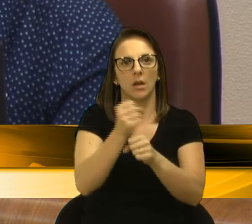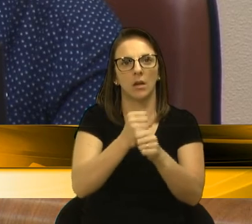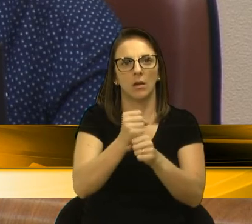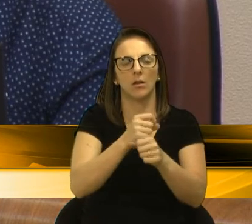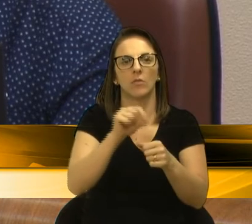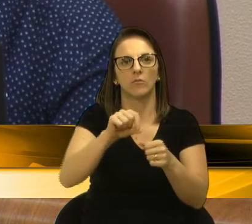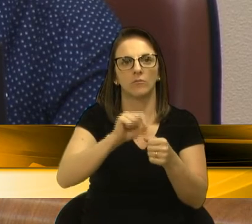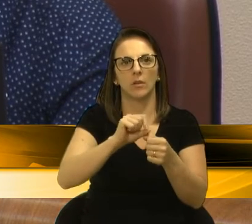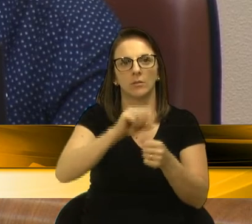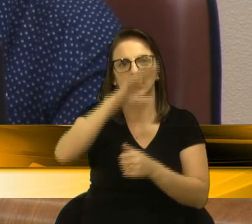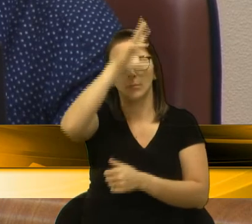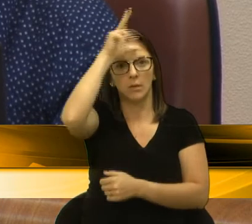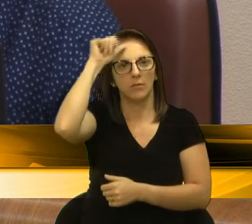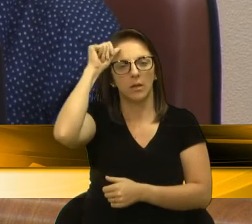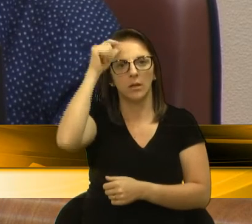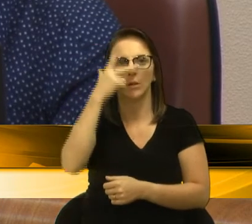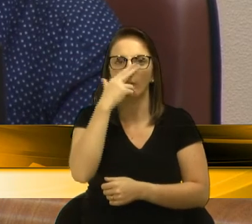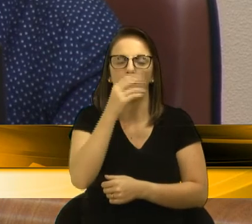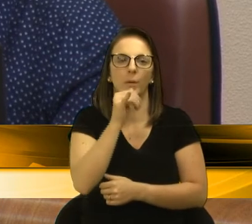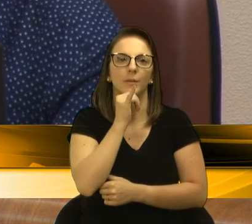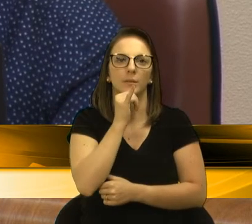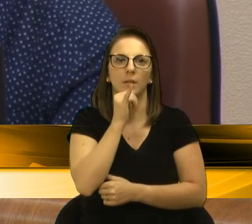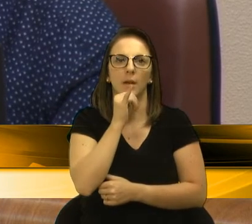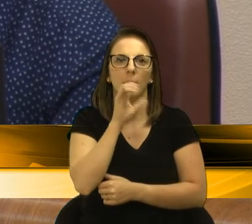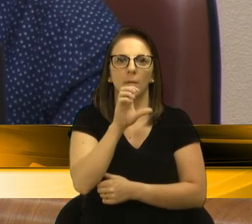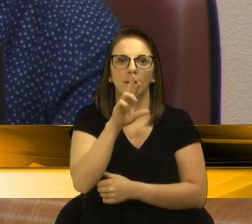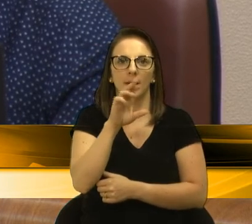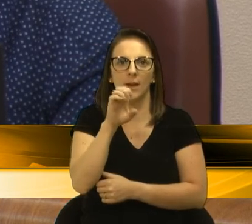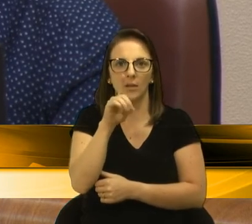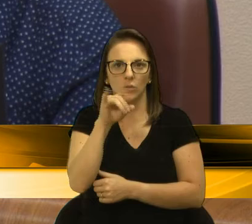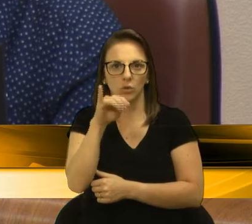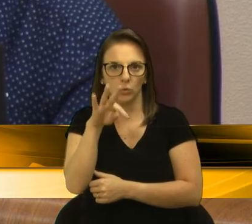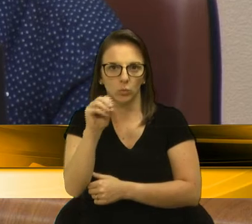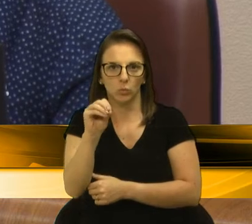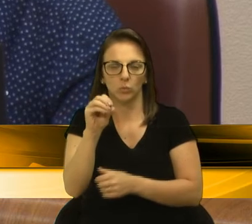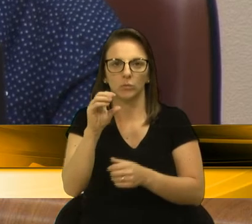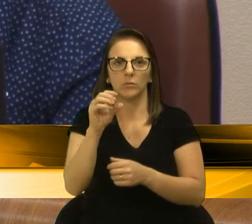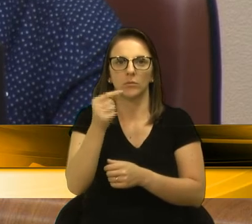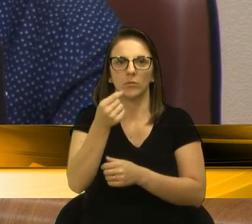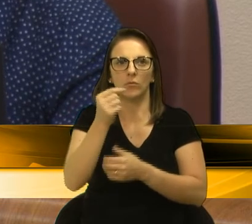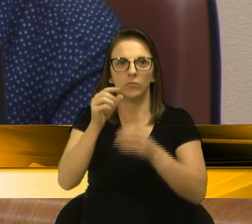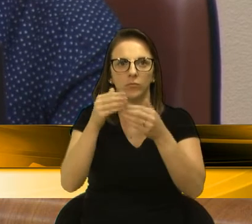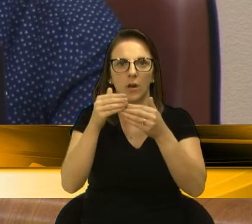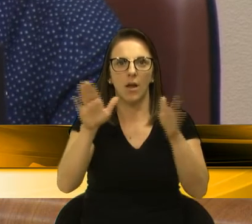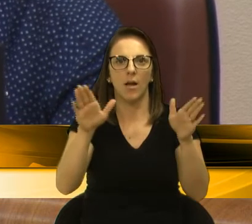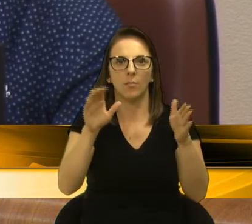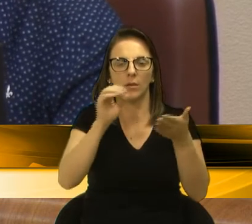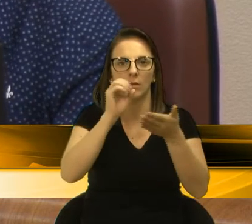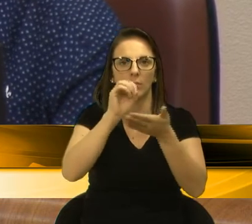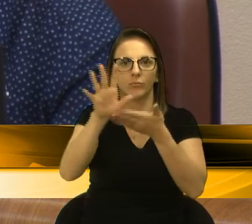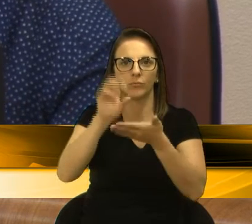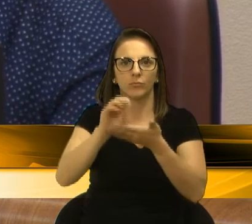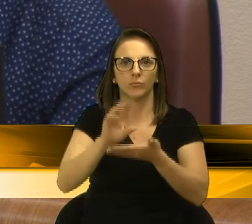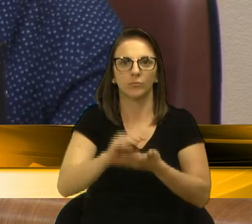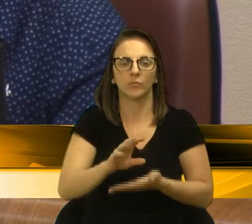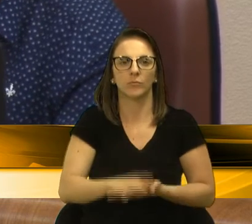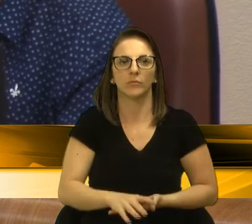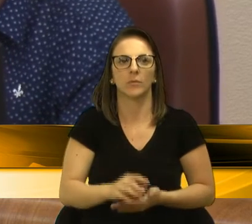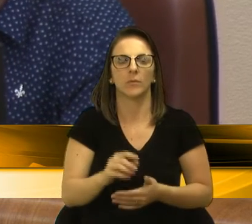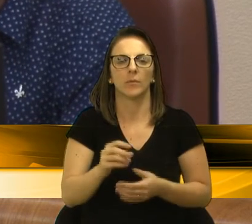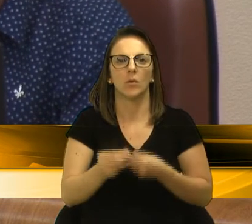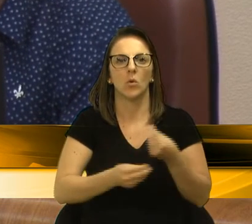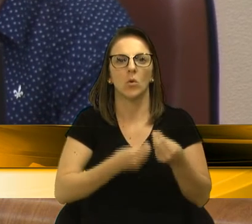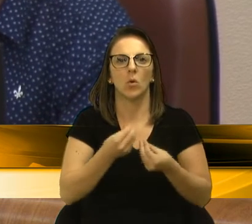abertura de créditos suplementares, a realização de operação de crédito por antecipação da receita, segundo o disposto no